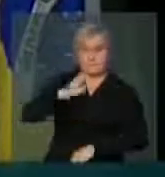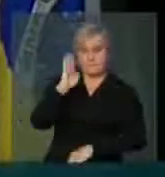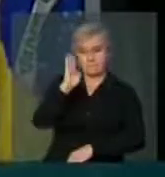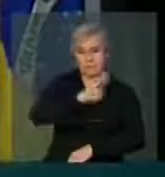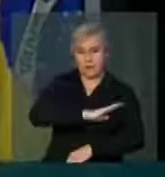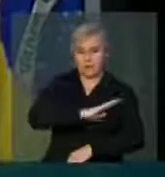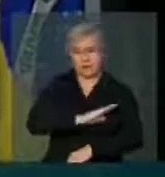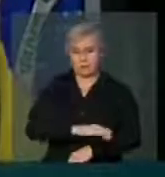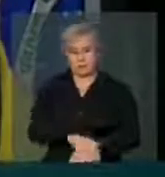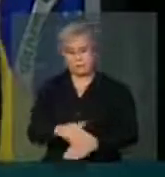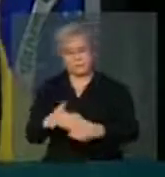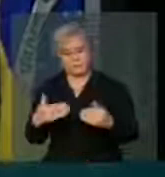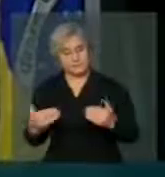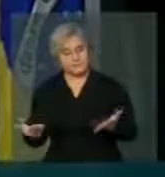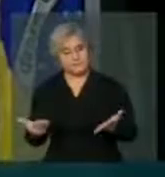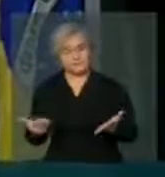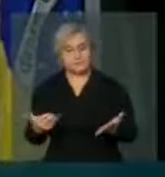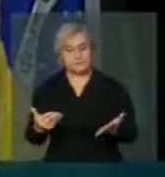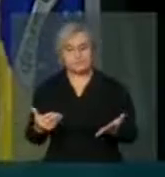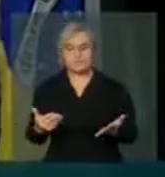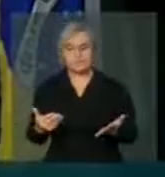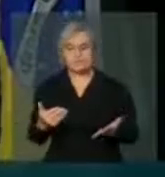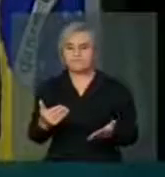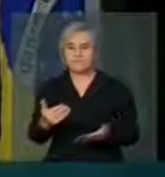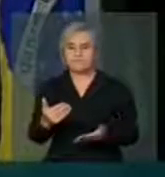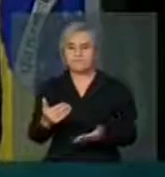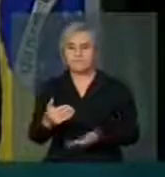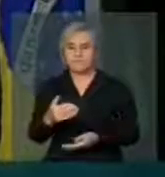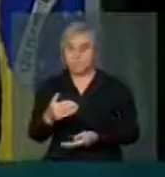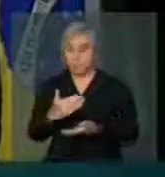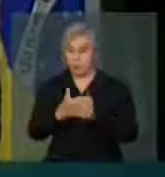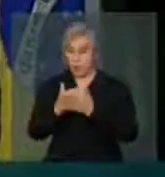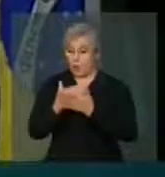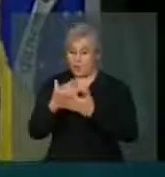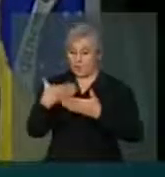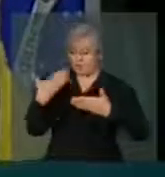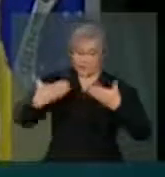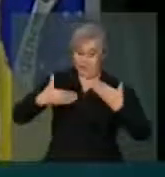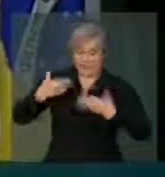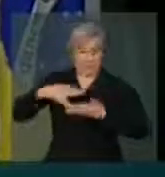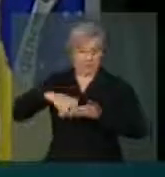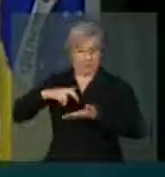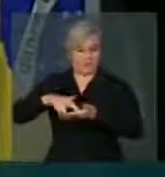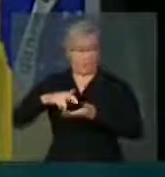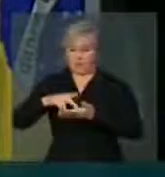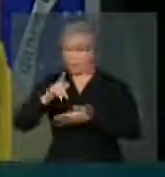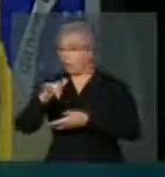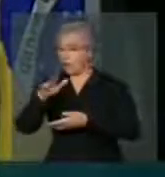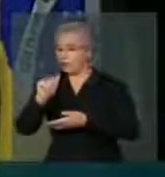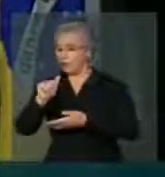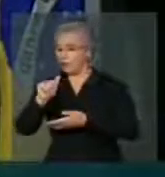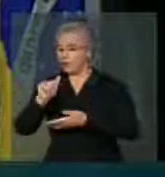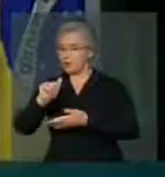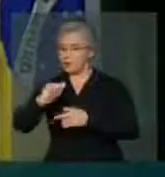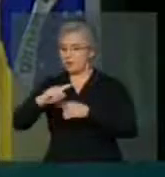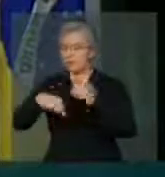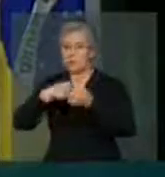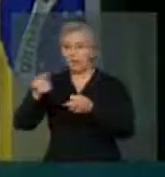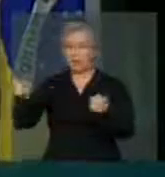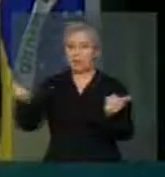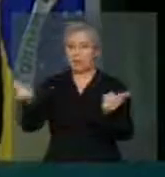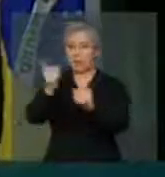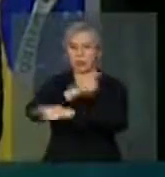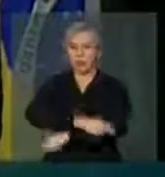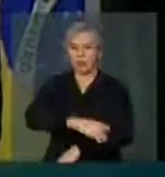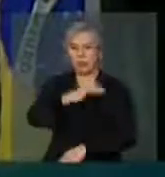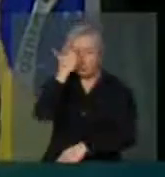futuro obscuro para o país. A euforia do início da era Lula cedeu espaço para dúvidas,